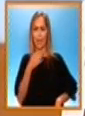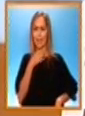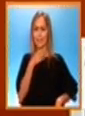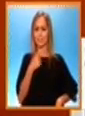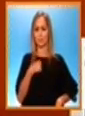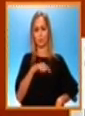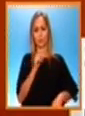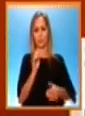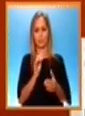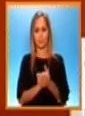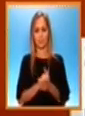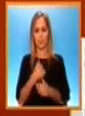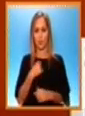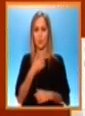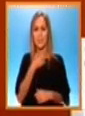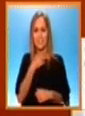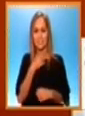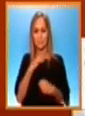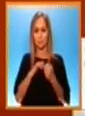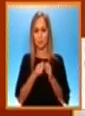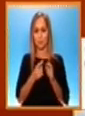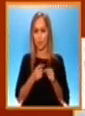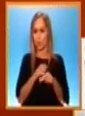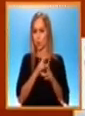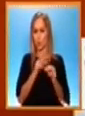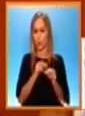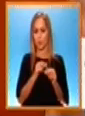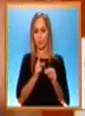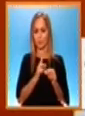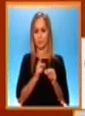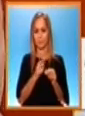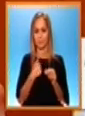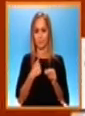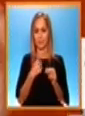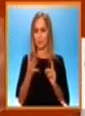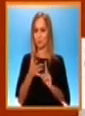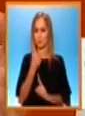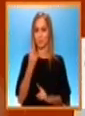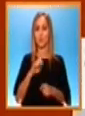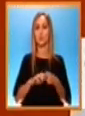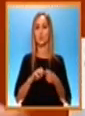lá. Não vou ter crises nunca. Não, a mim sei 1 euro milhões, amor.